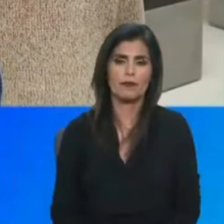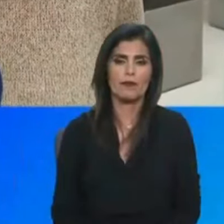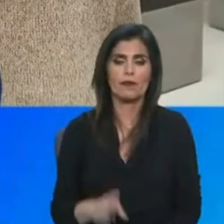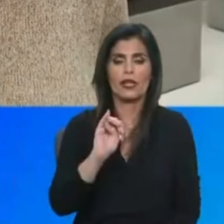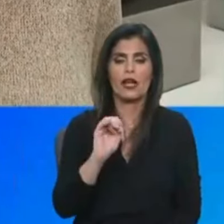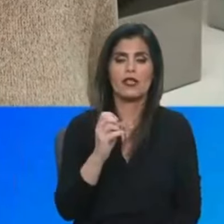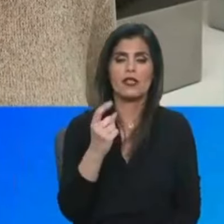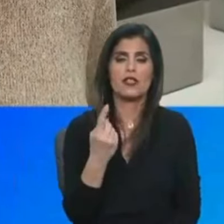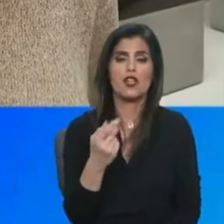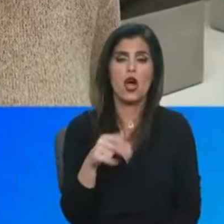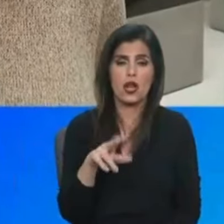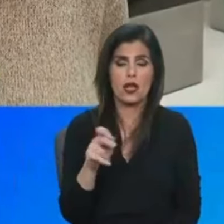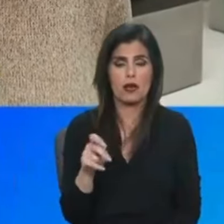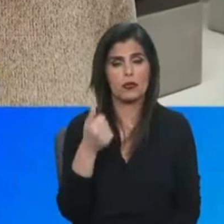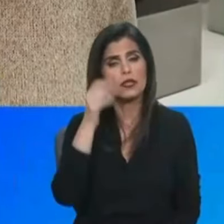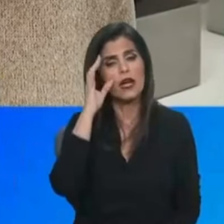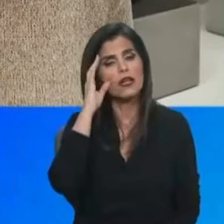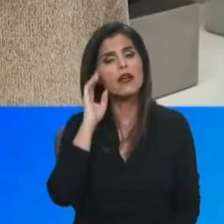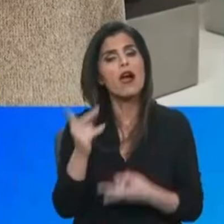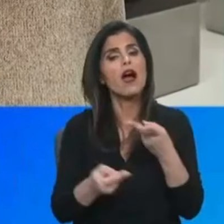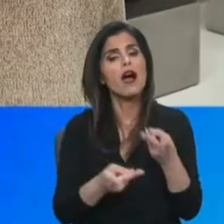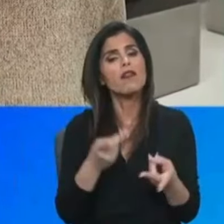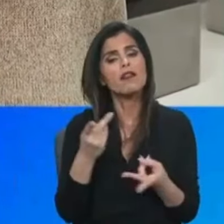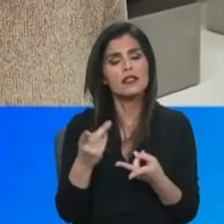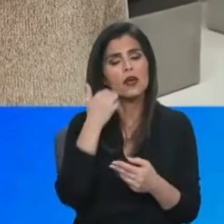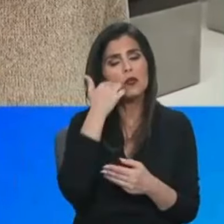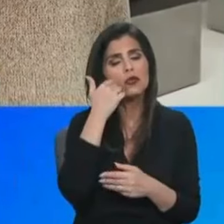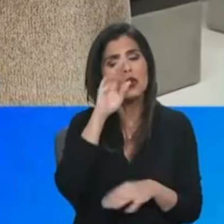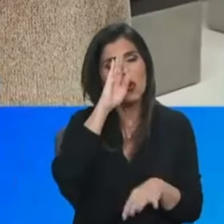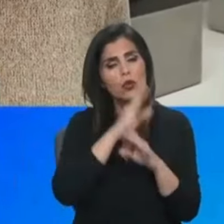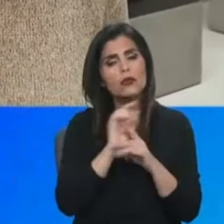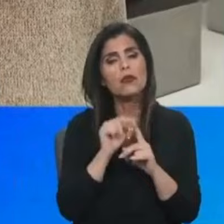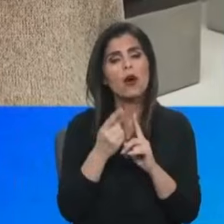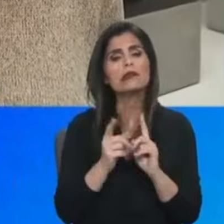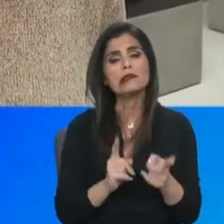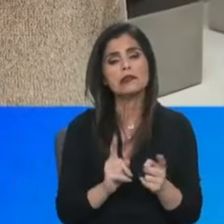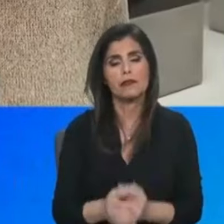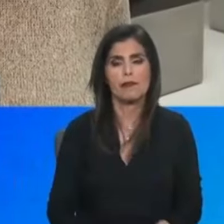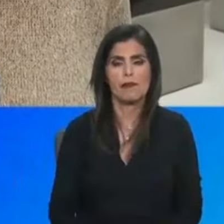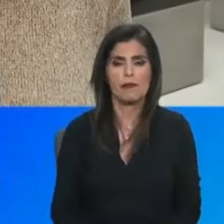Sónia, boa tarde. E que balanço faz o museu deste último ano?